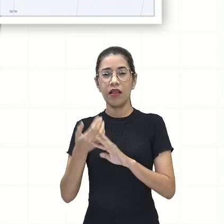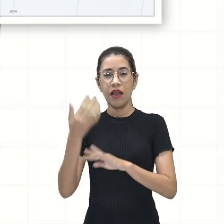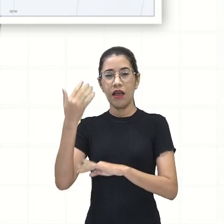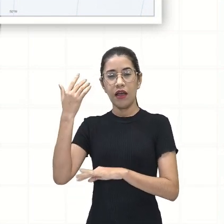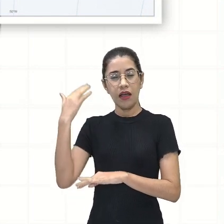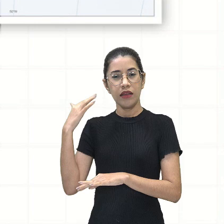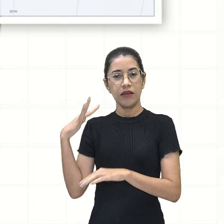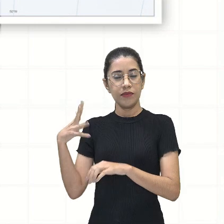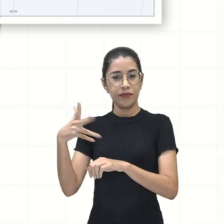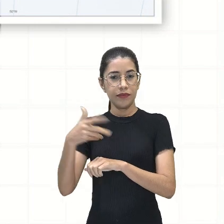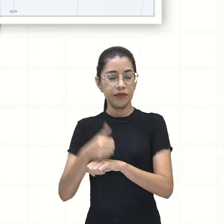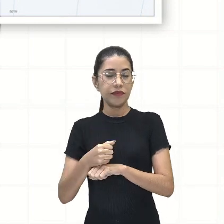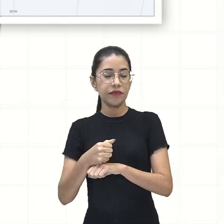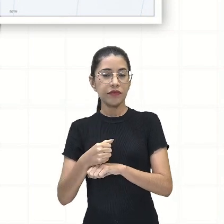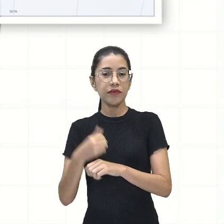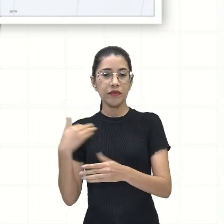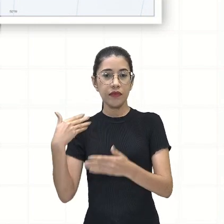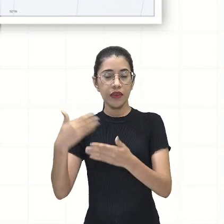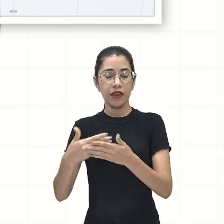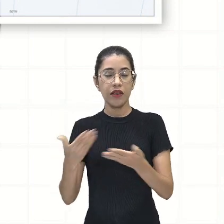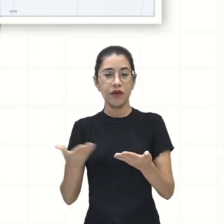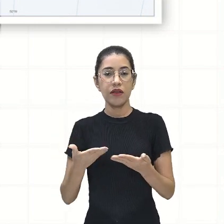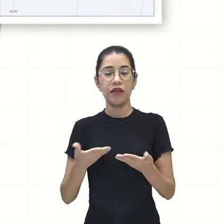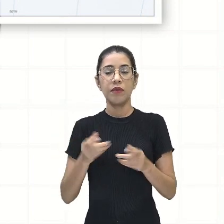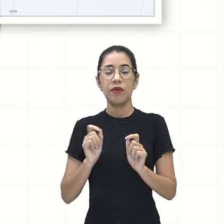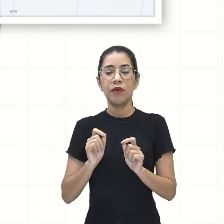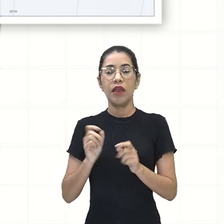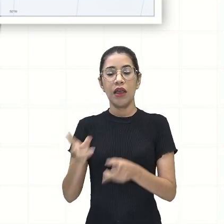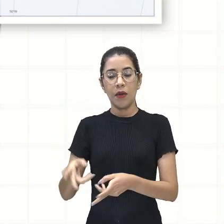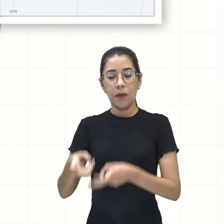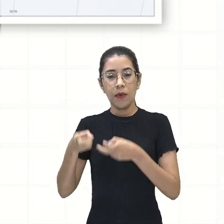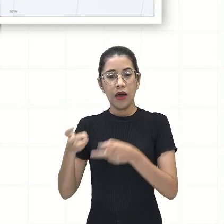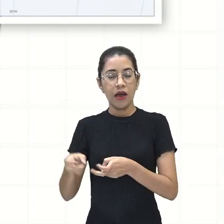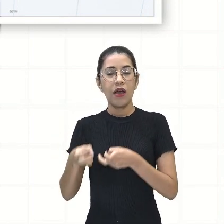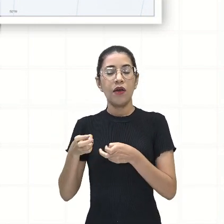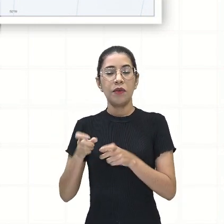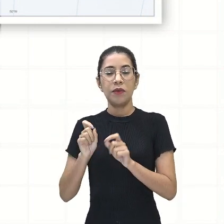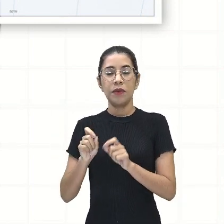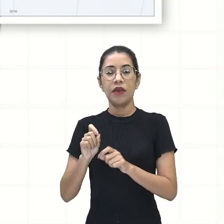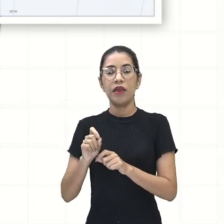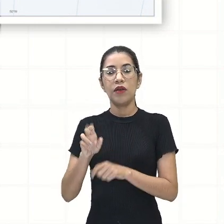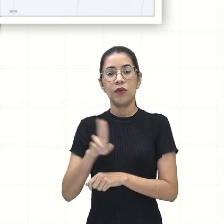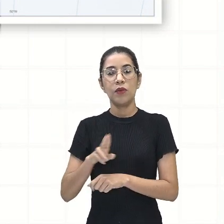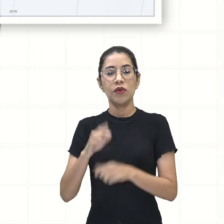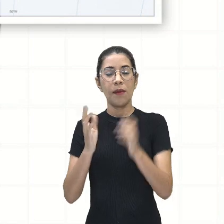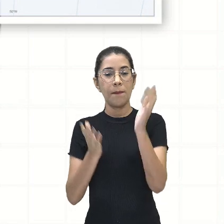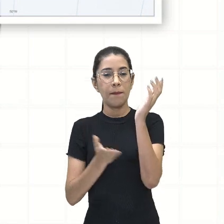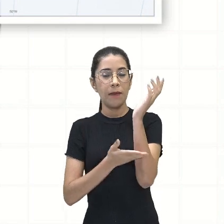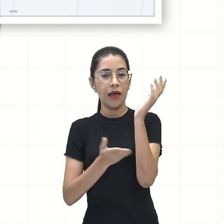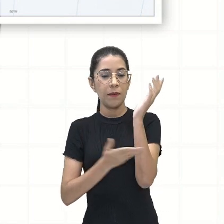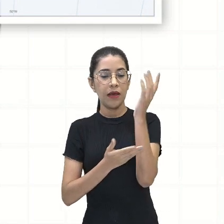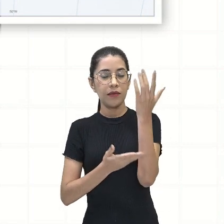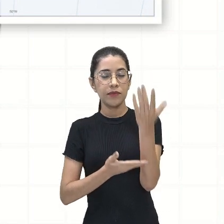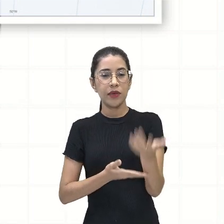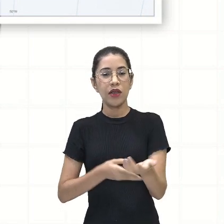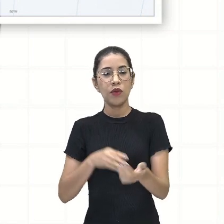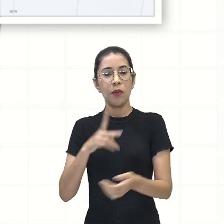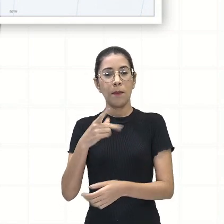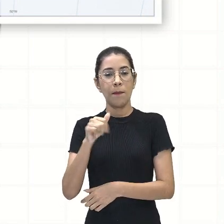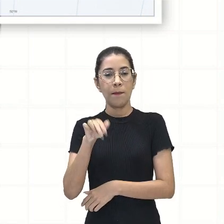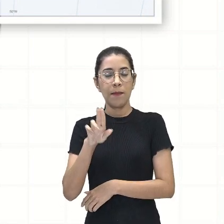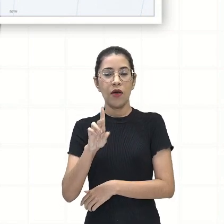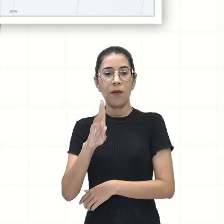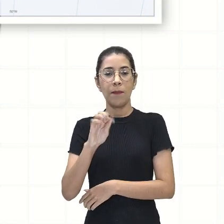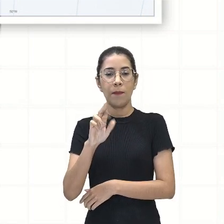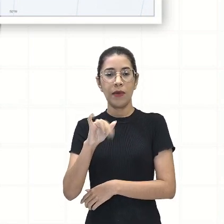da colonização, a exploração, por exemplo, houve a exploração do pau-brasil, né? Causando